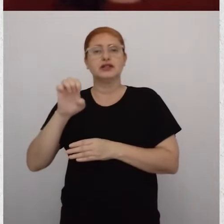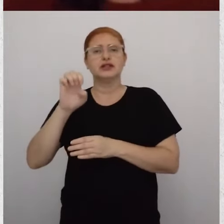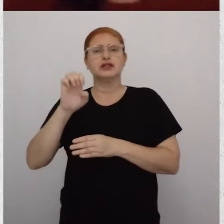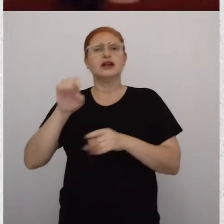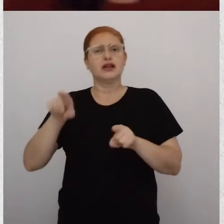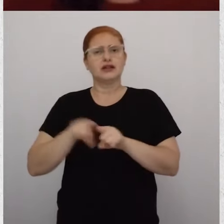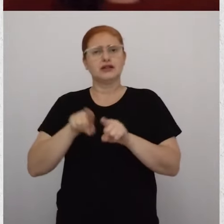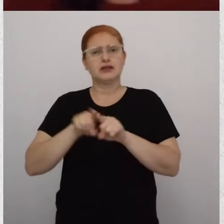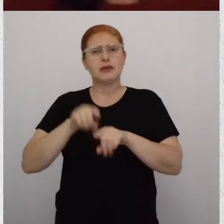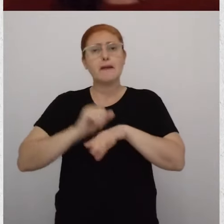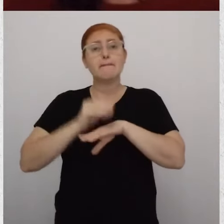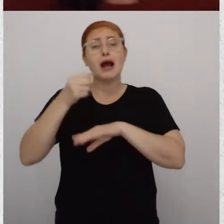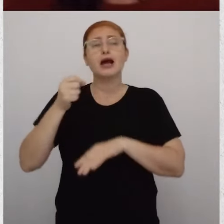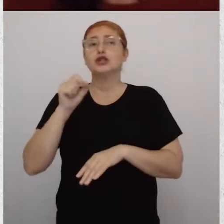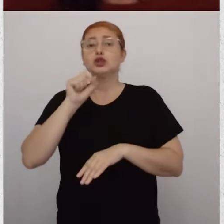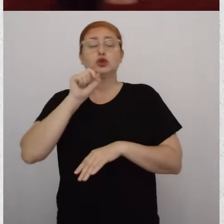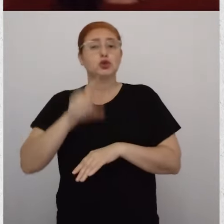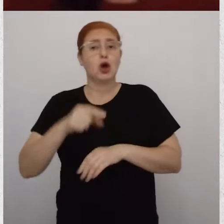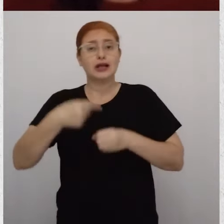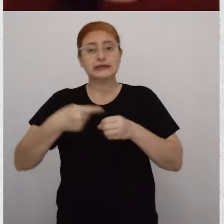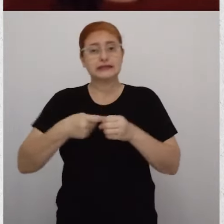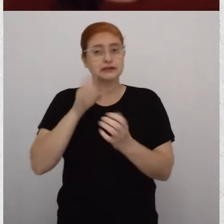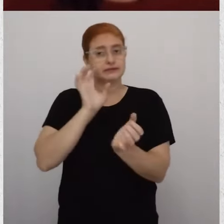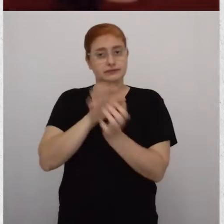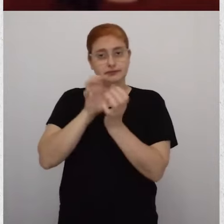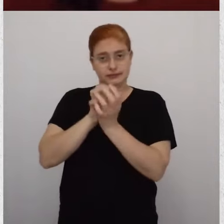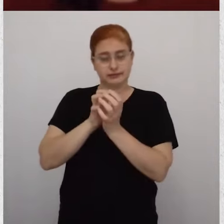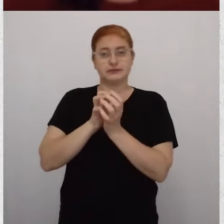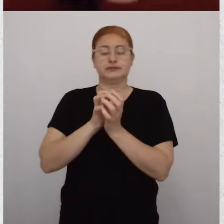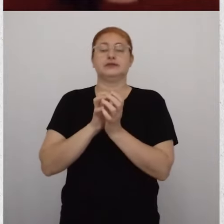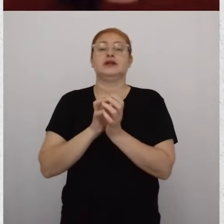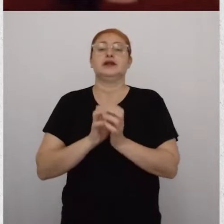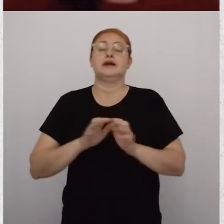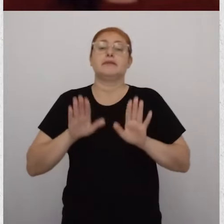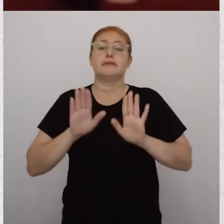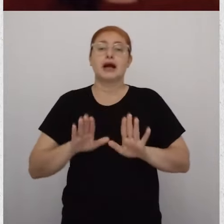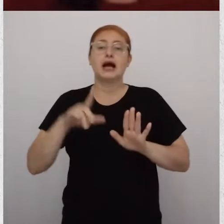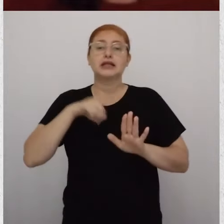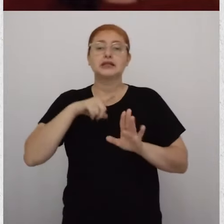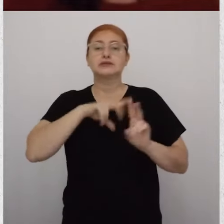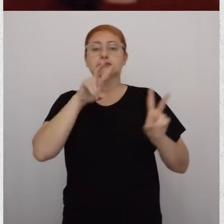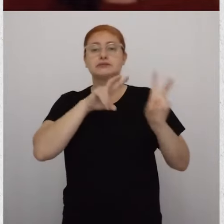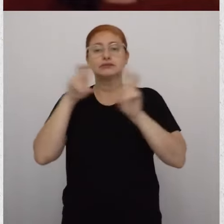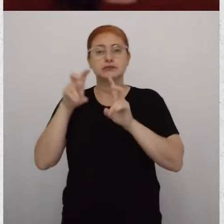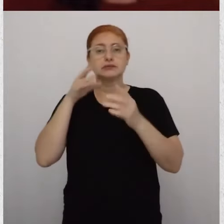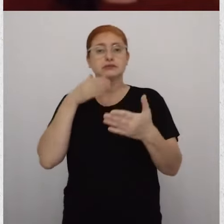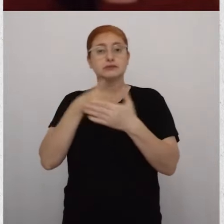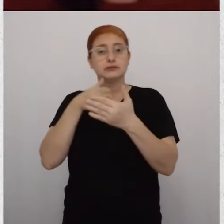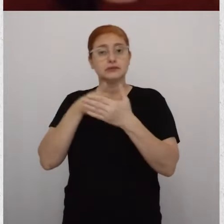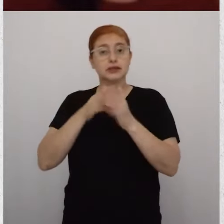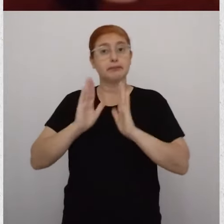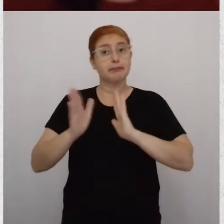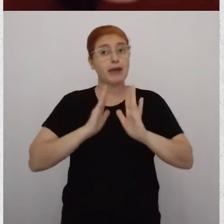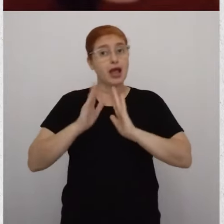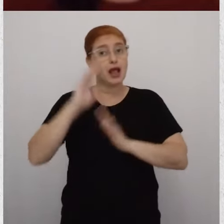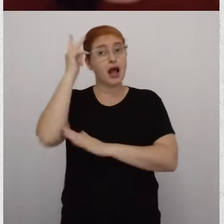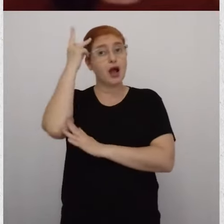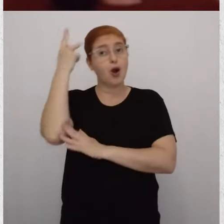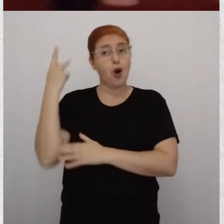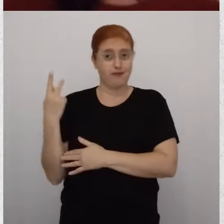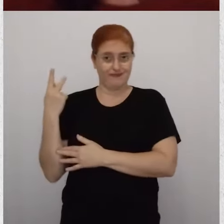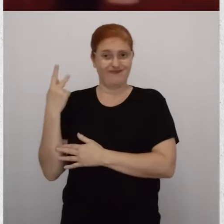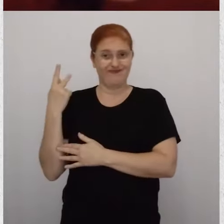Recife e transcendem também o movimento feminista. Assim. Agora, eles têm uma delimitação de um período